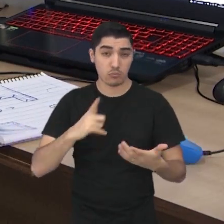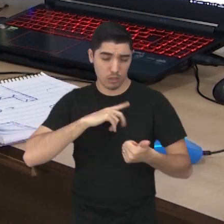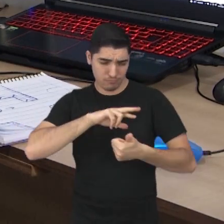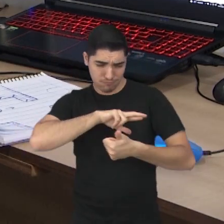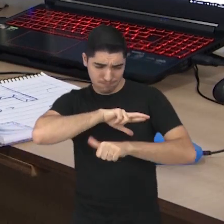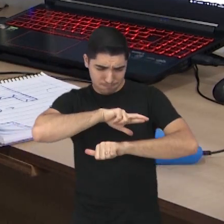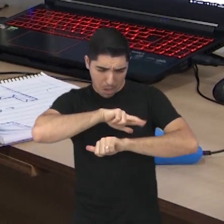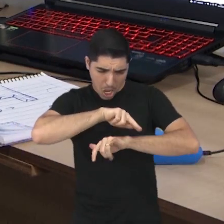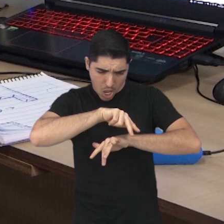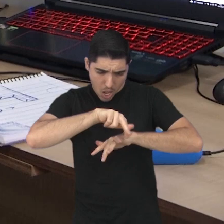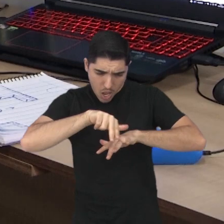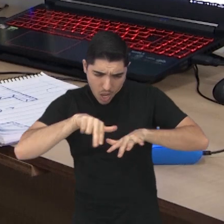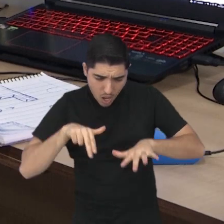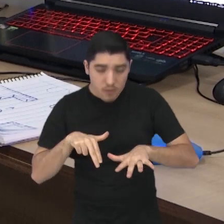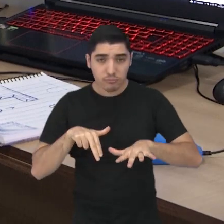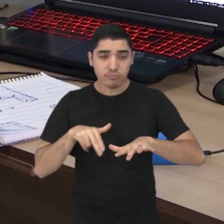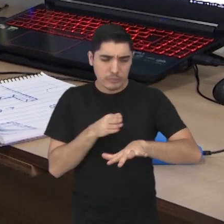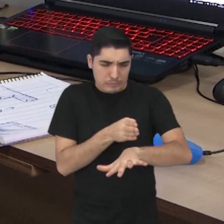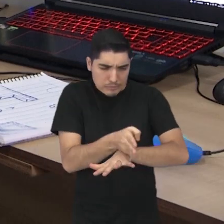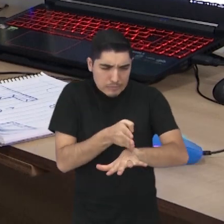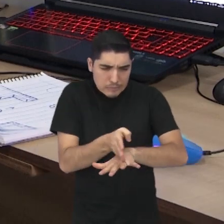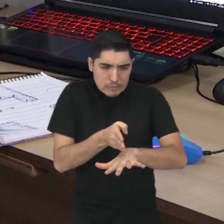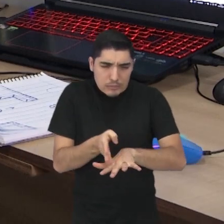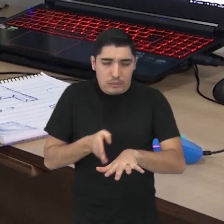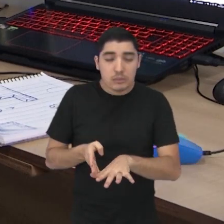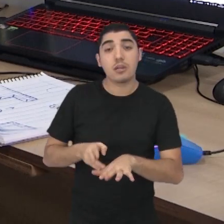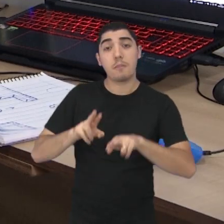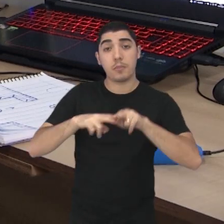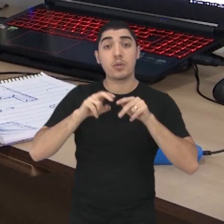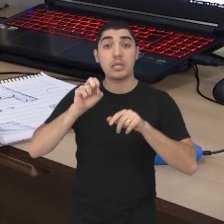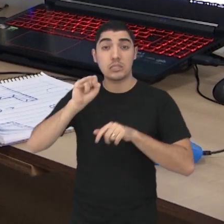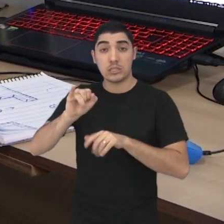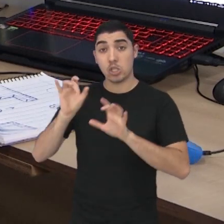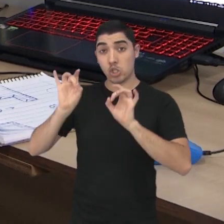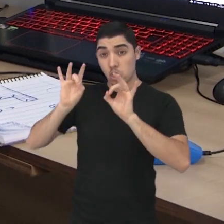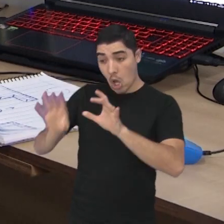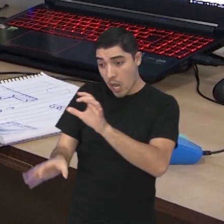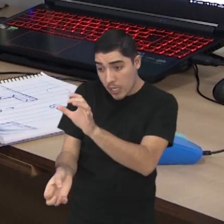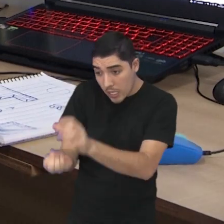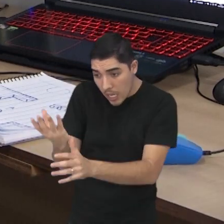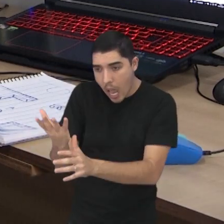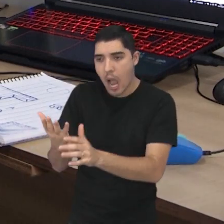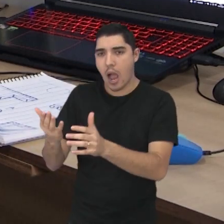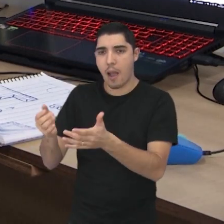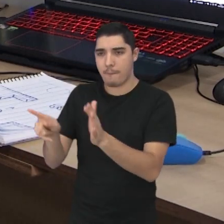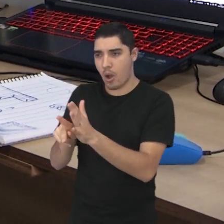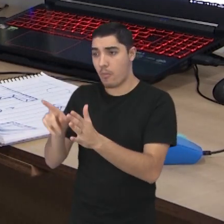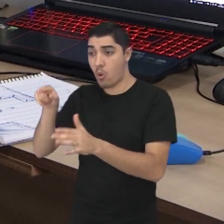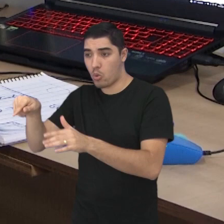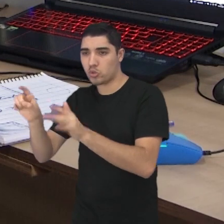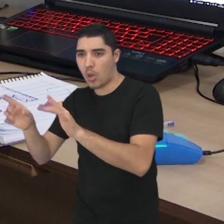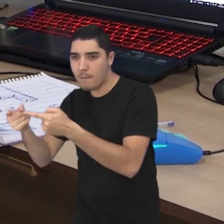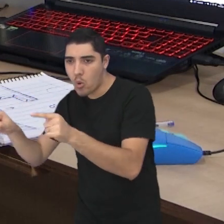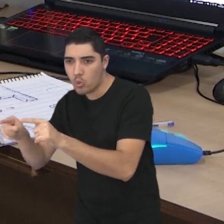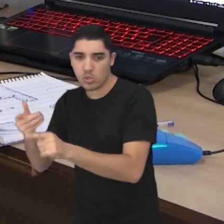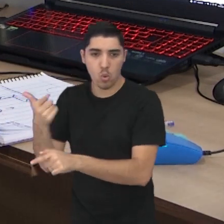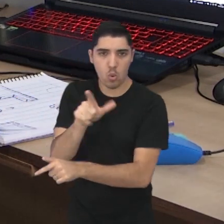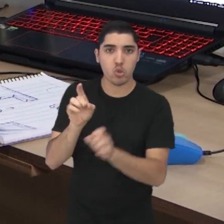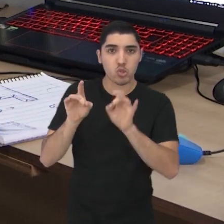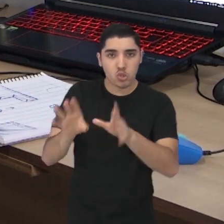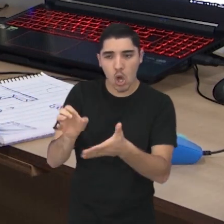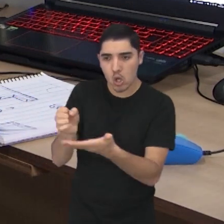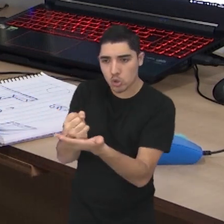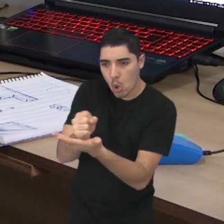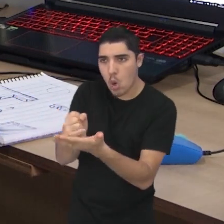empresas muito grandes, isso já é bem mais segmentado. Então, um só programador, um só artista, um só músico,